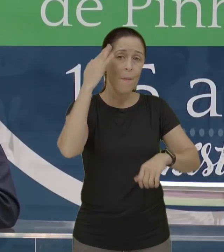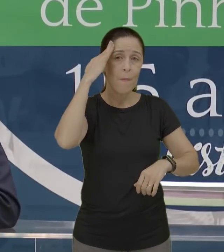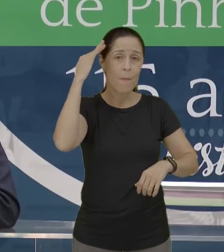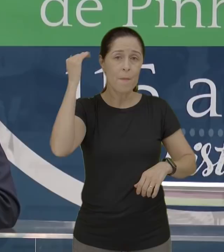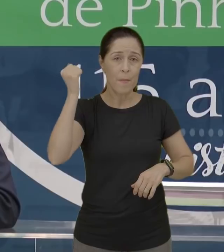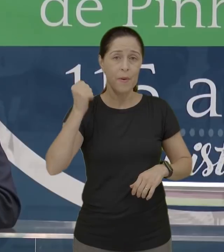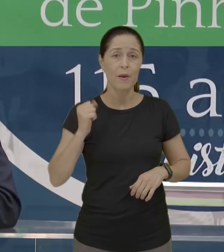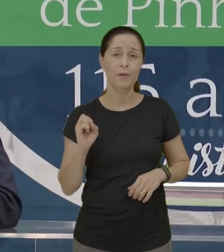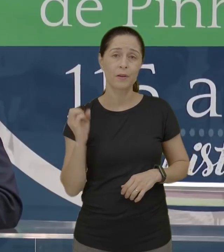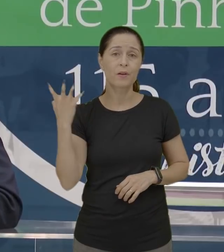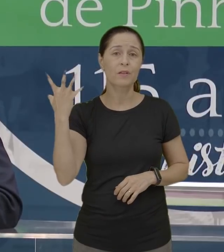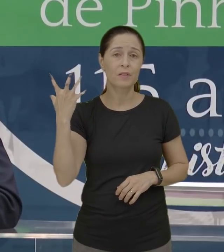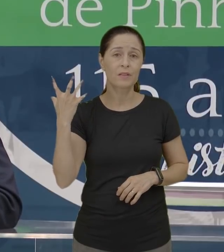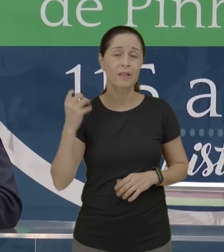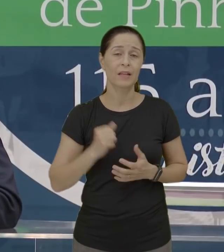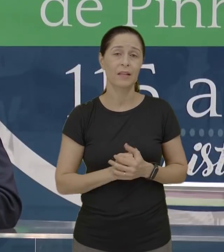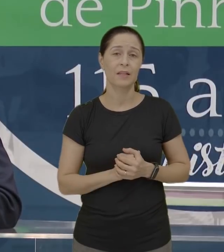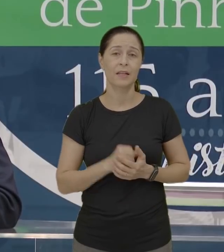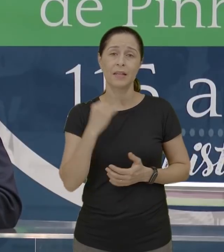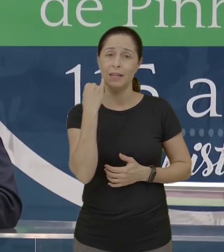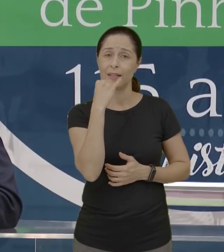dias, que legal.